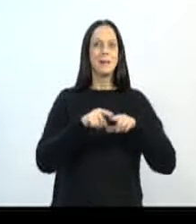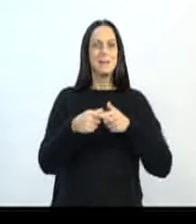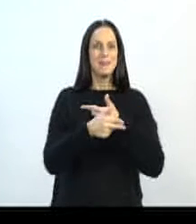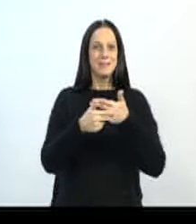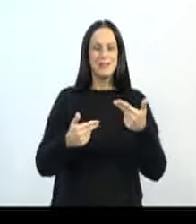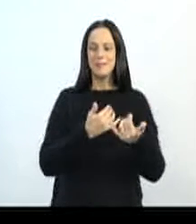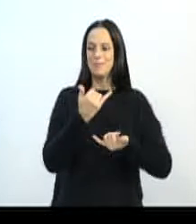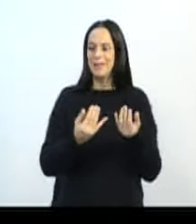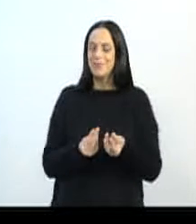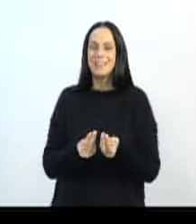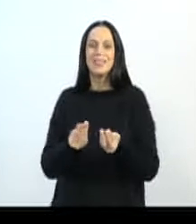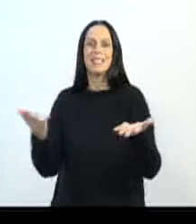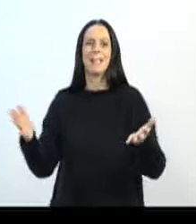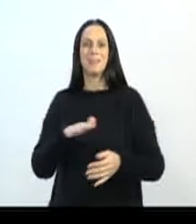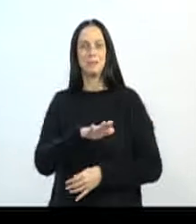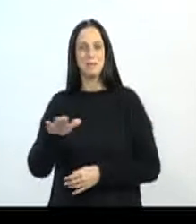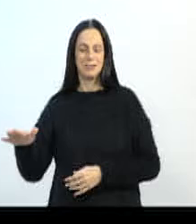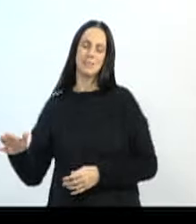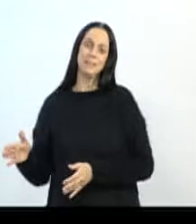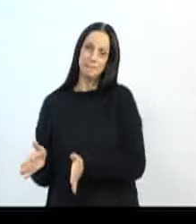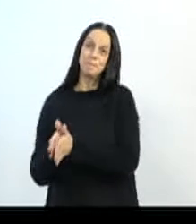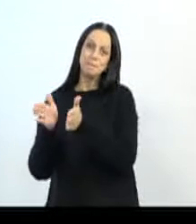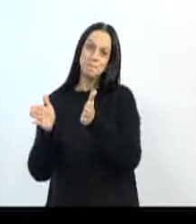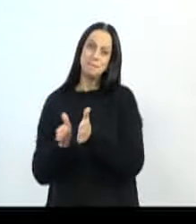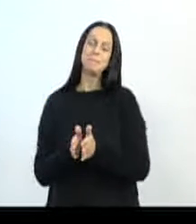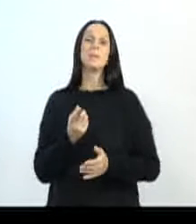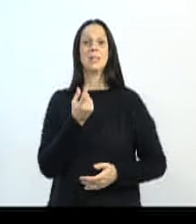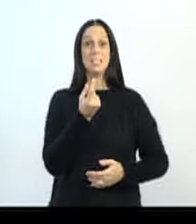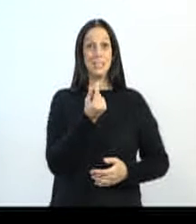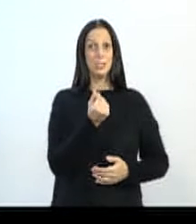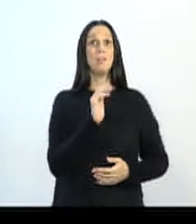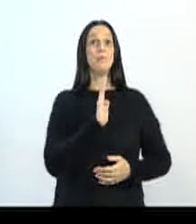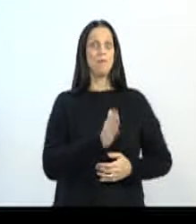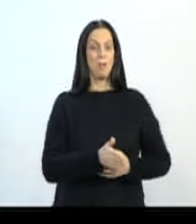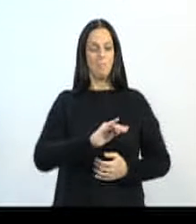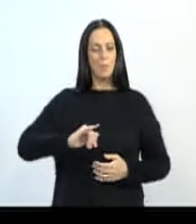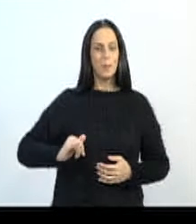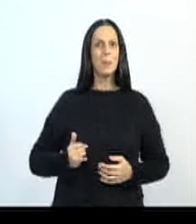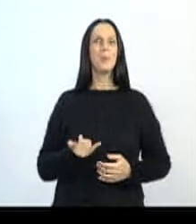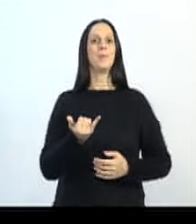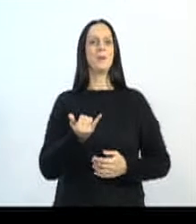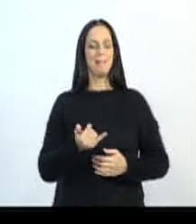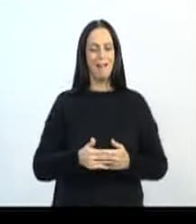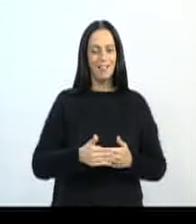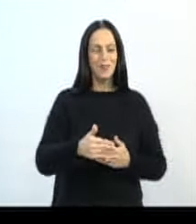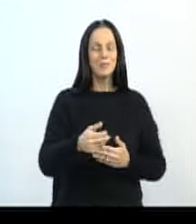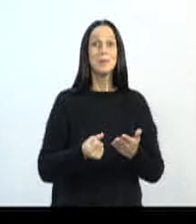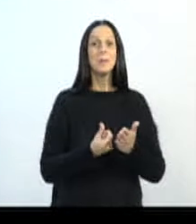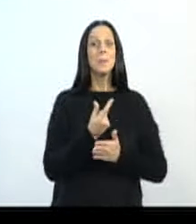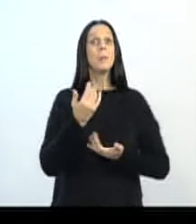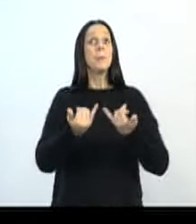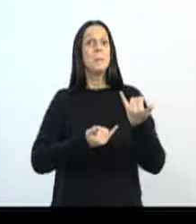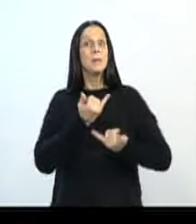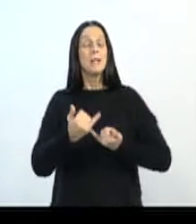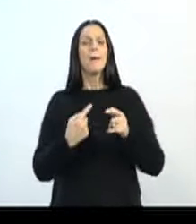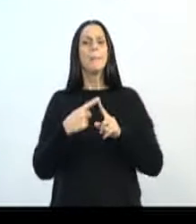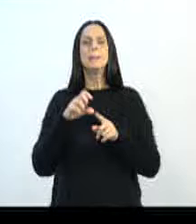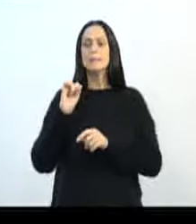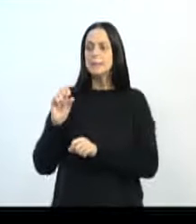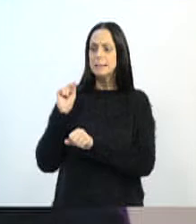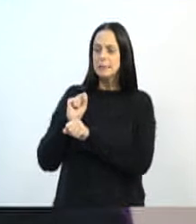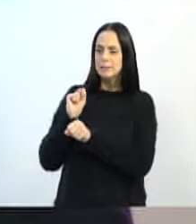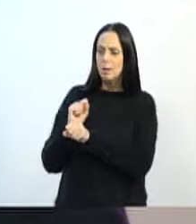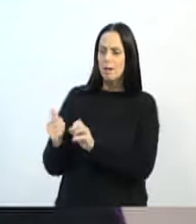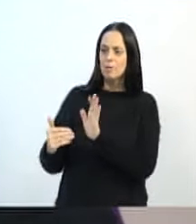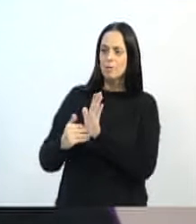carentes. E esses recursos já vão ser comprados daqui a alguns dias em brinquedo, porque esperar até final de ano, a gente